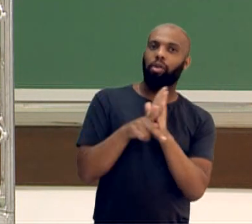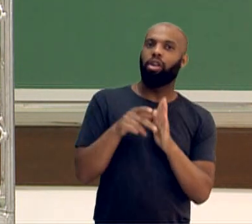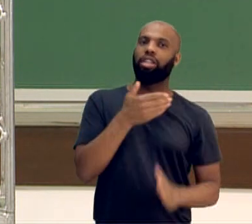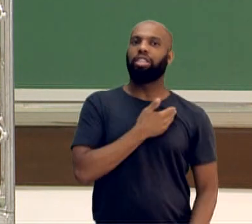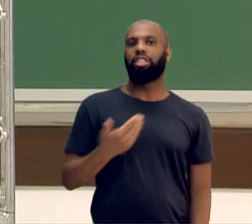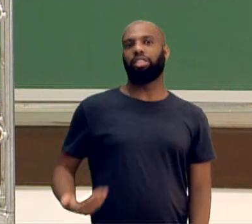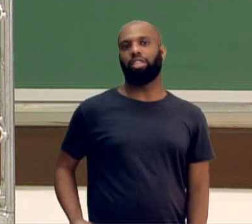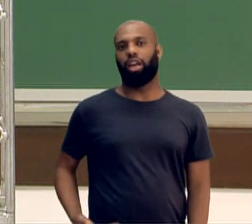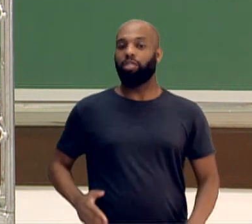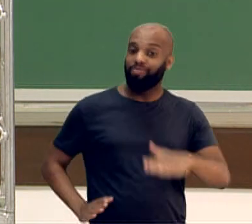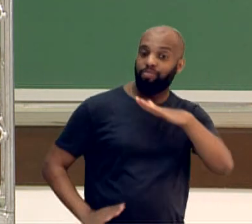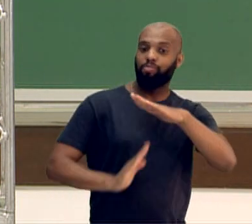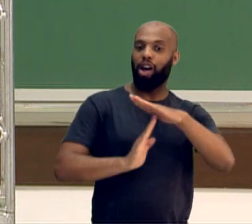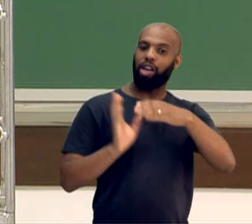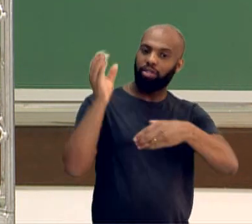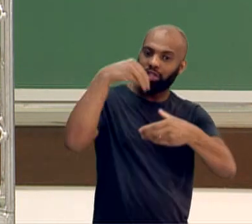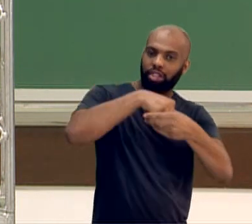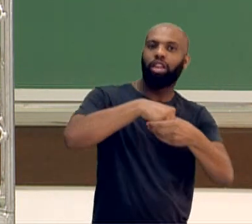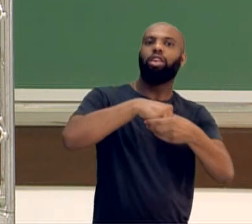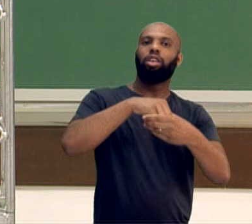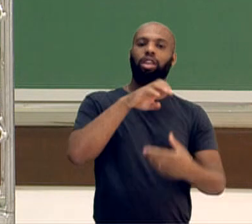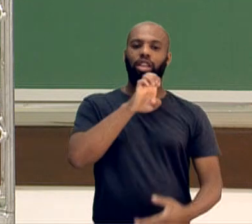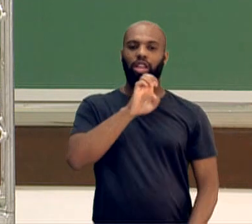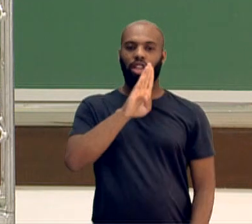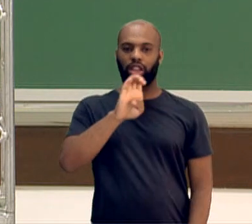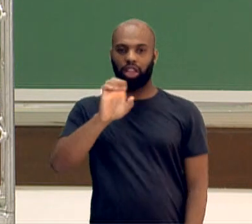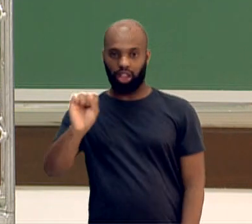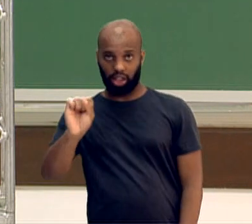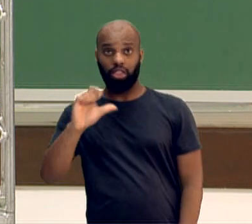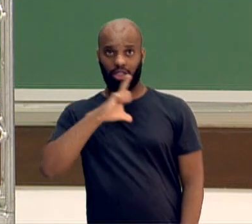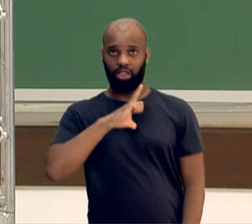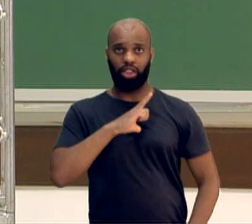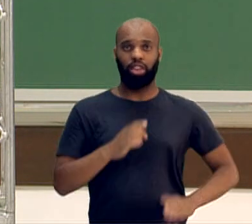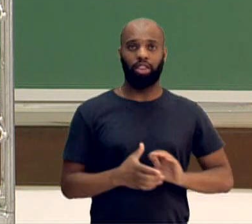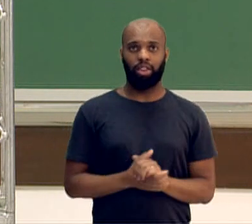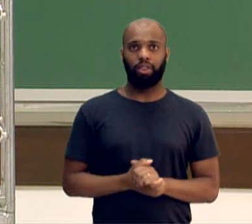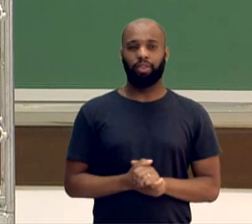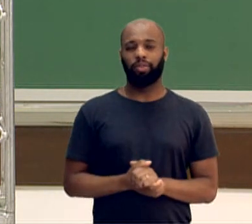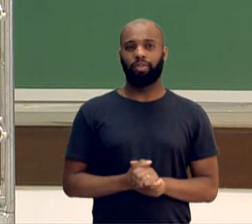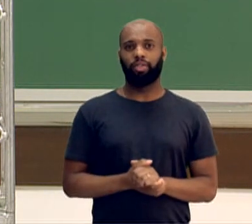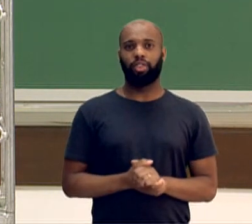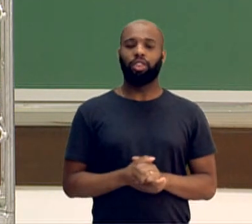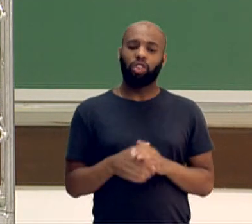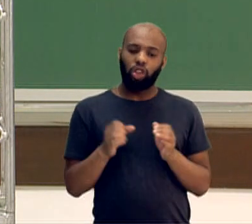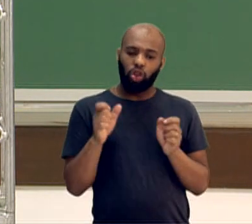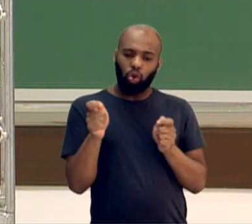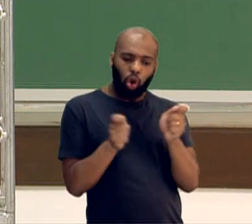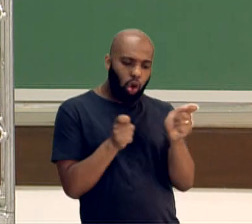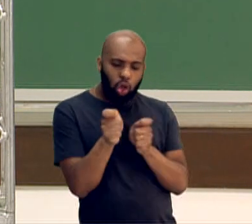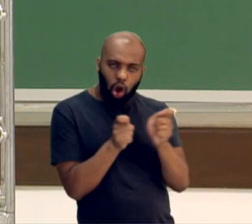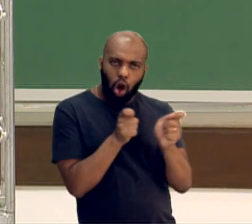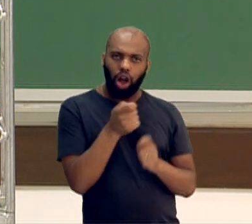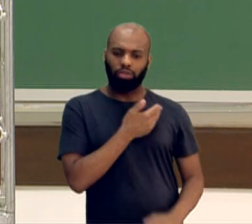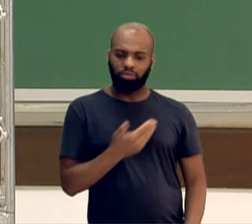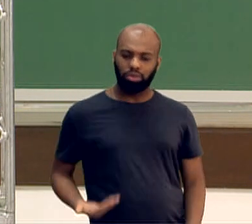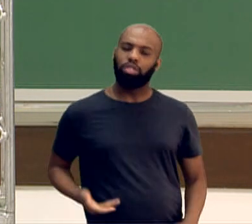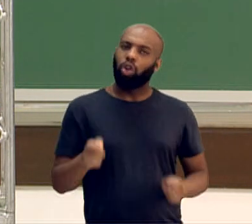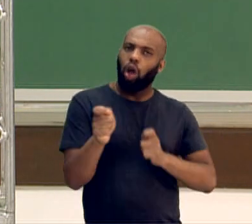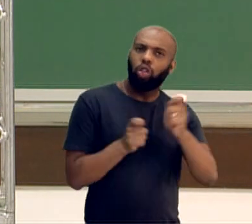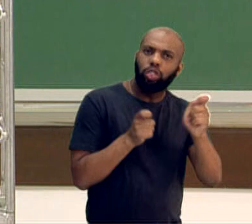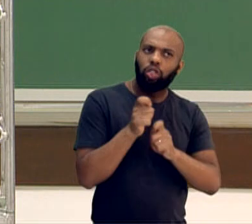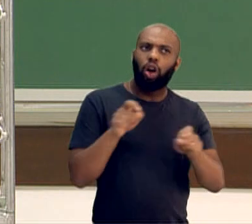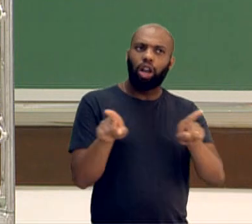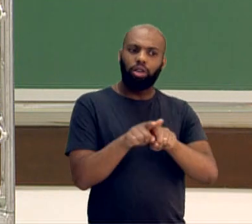mais máximo, digamos assim, dentro do Estado do bem-estar social, o Estado máximo, que controla, que